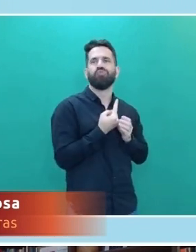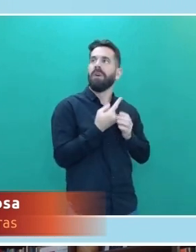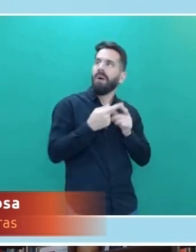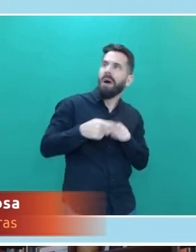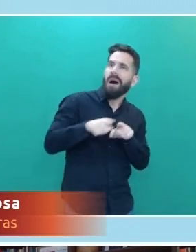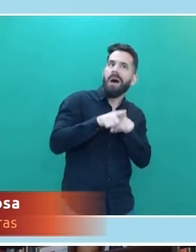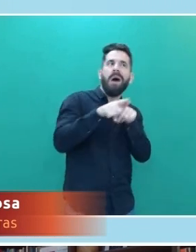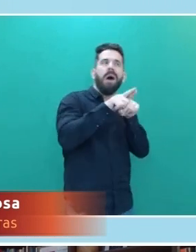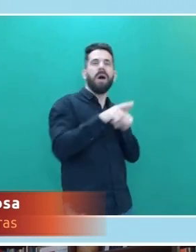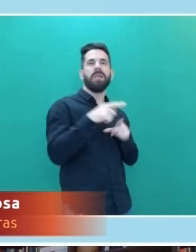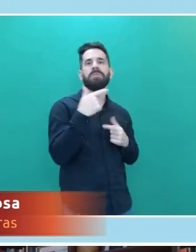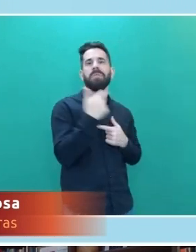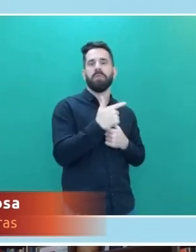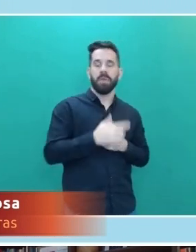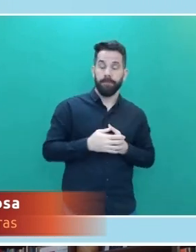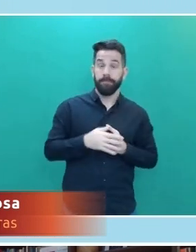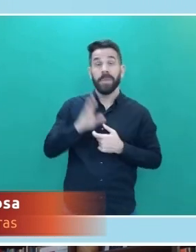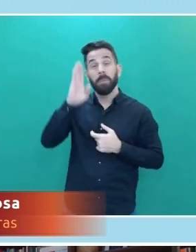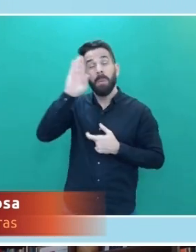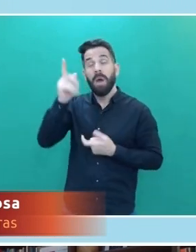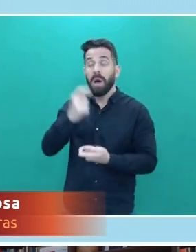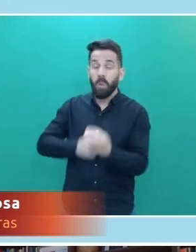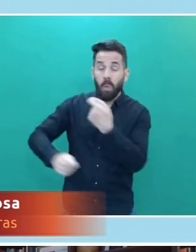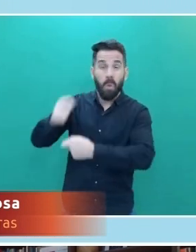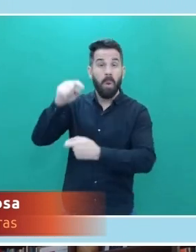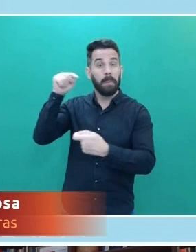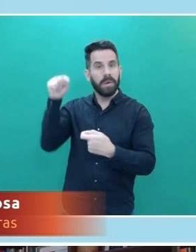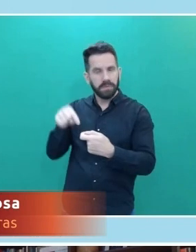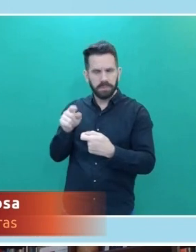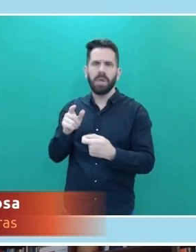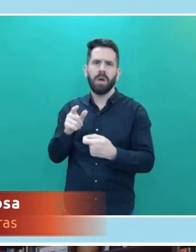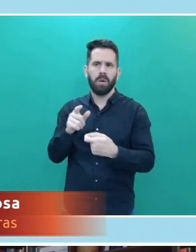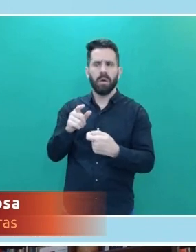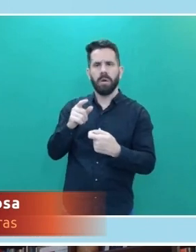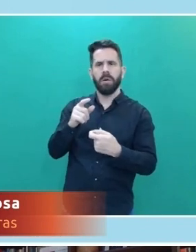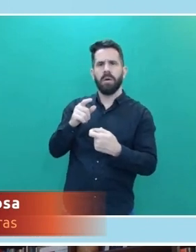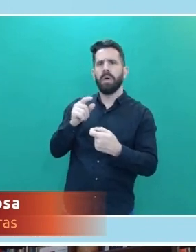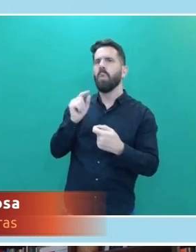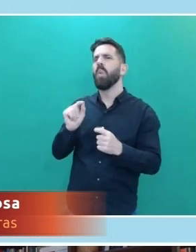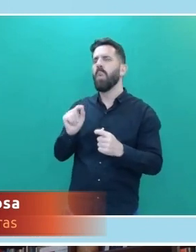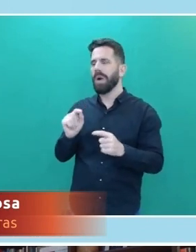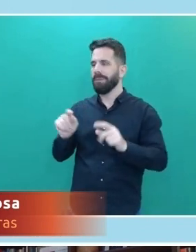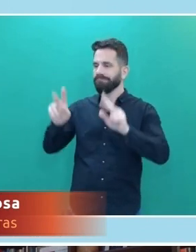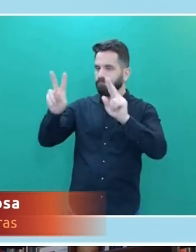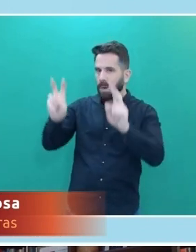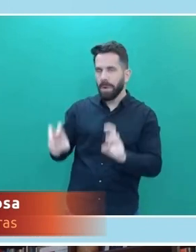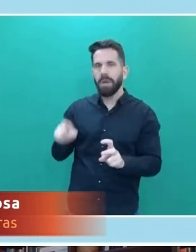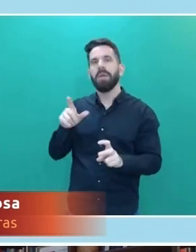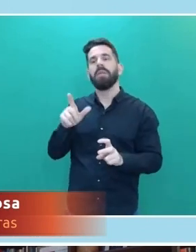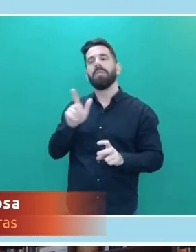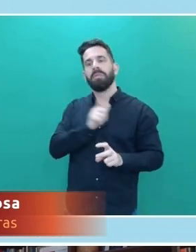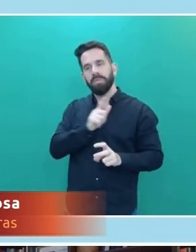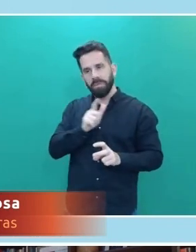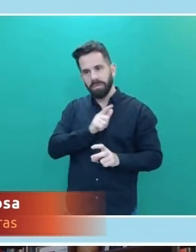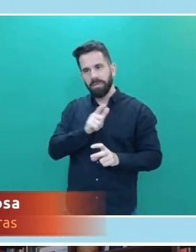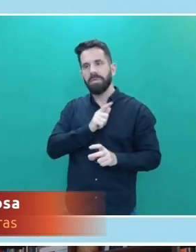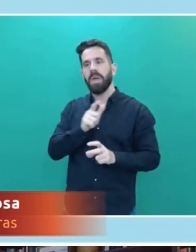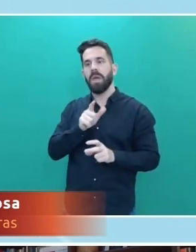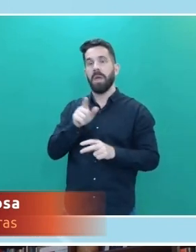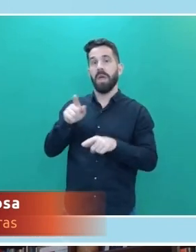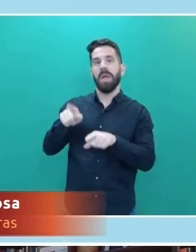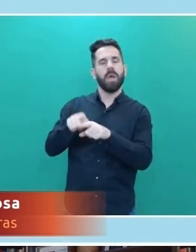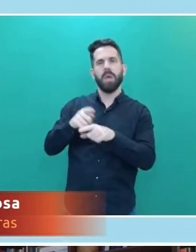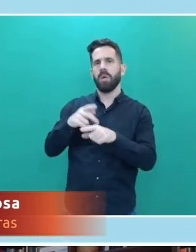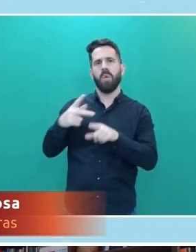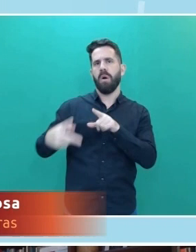atenção de que os países passaram a discutir barreiras reputacionais ao Brasil por